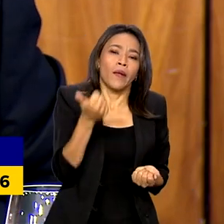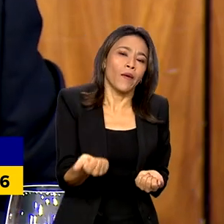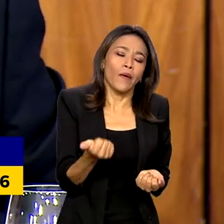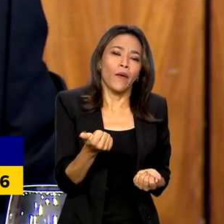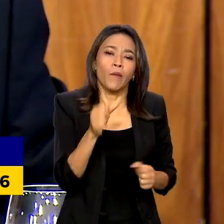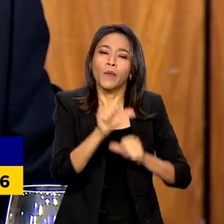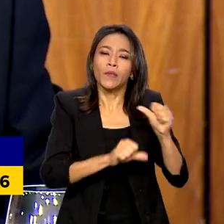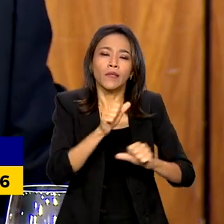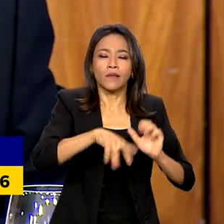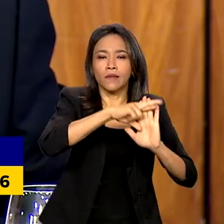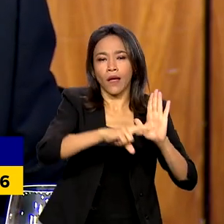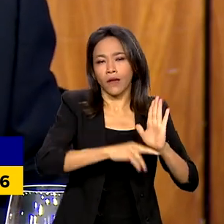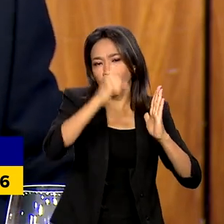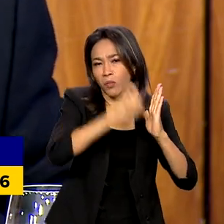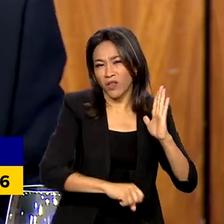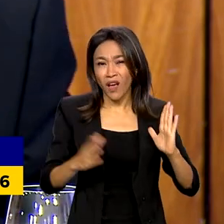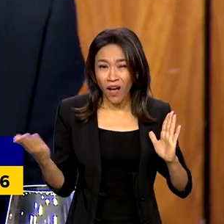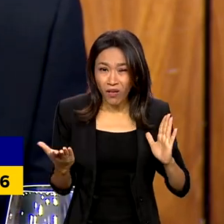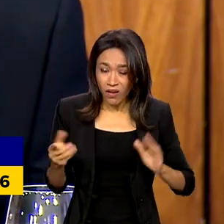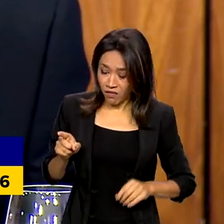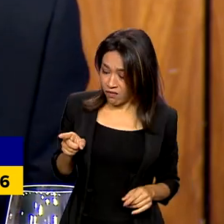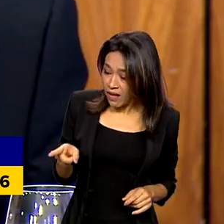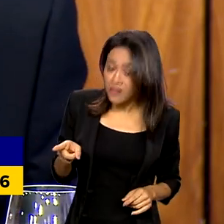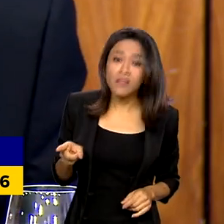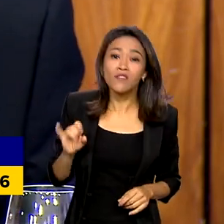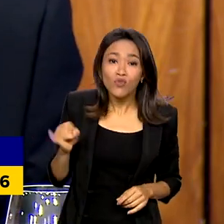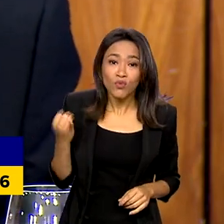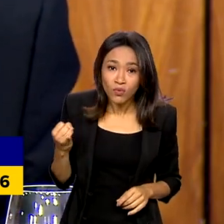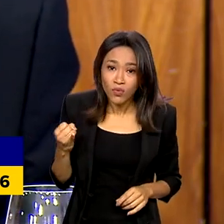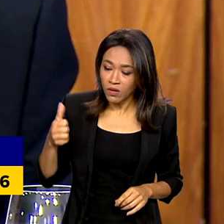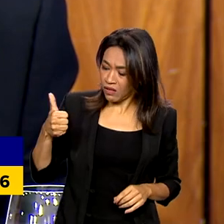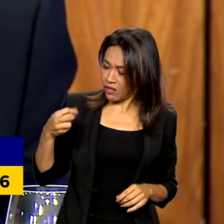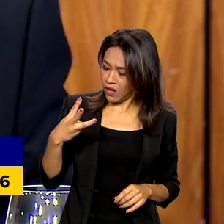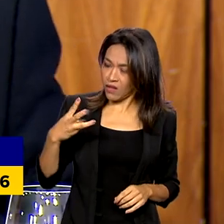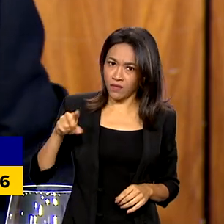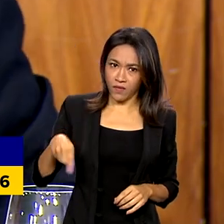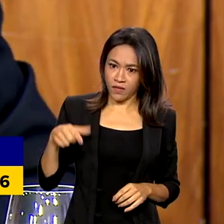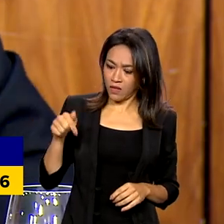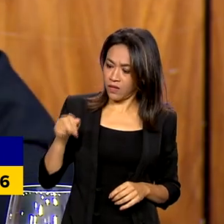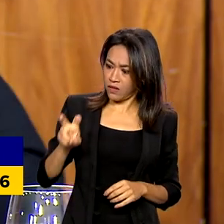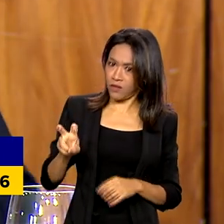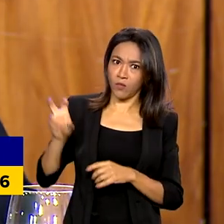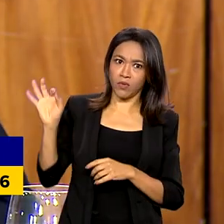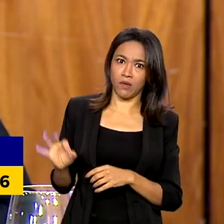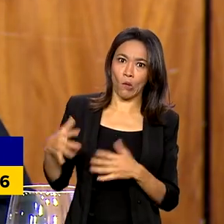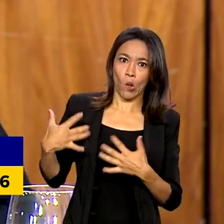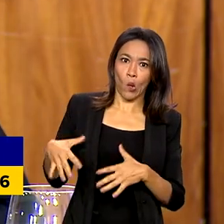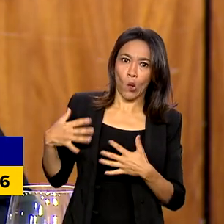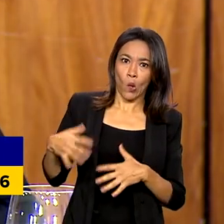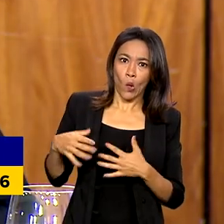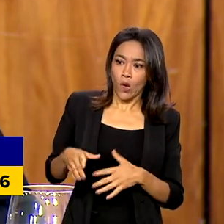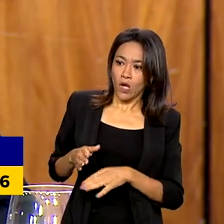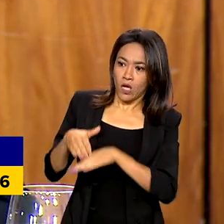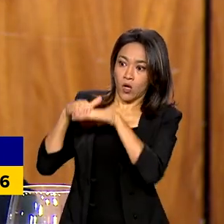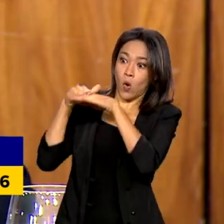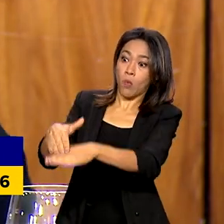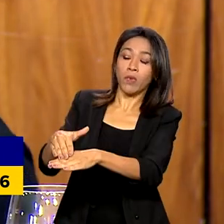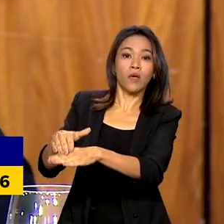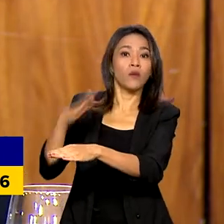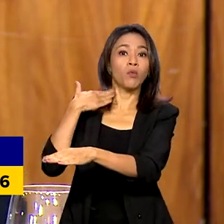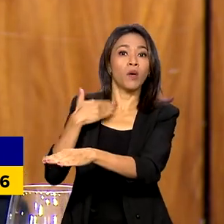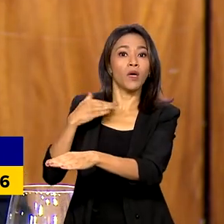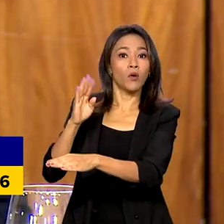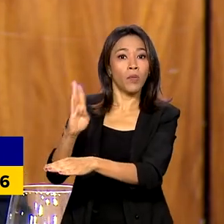reforma tributária do mundo, agora com a taxa de juros a 13,75, obrigando o BNDES, que é o principal banco de fomento, não é?